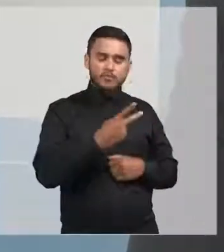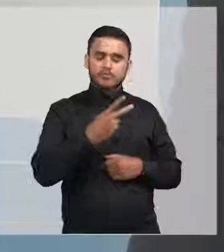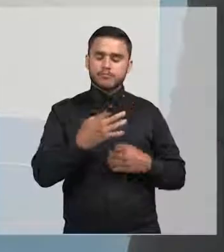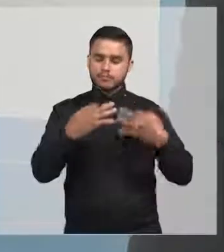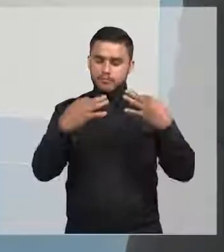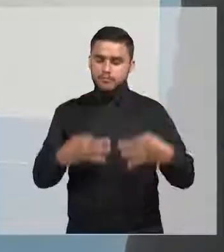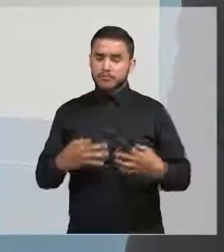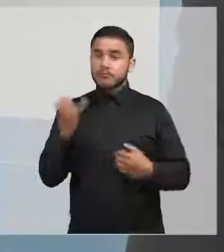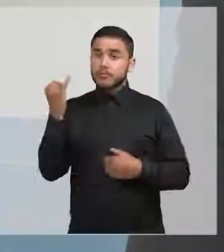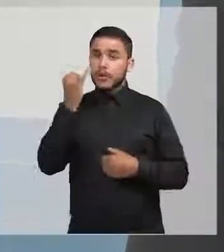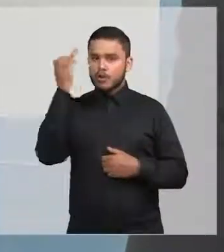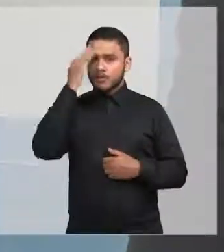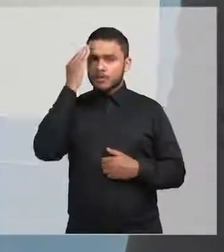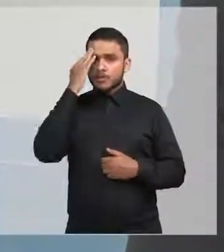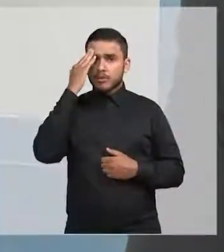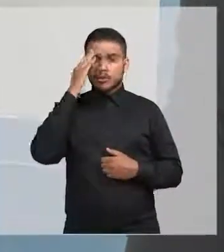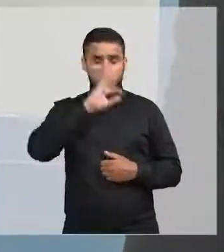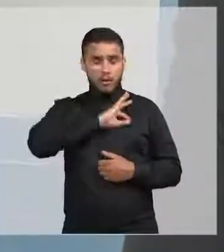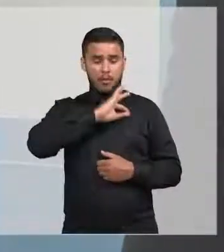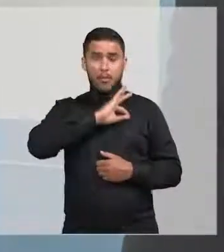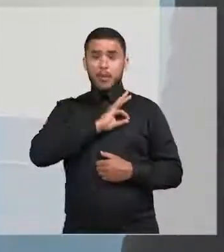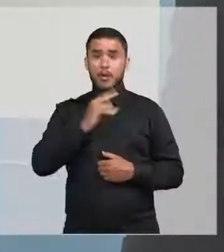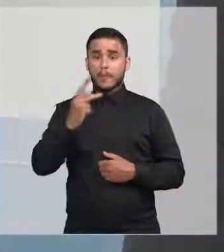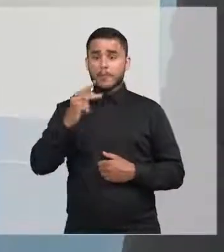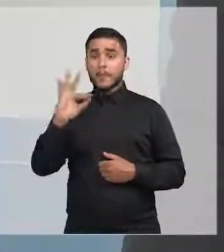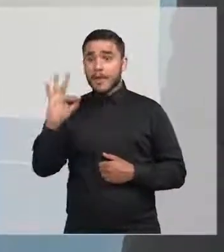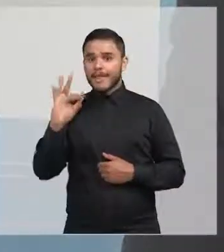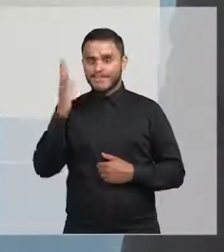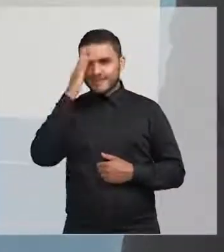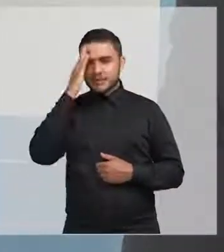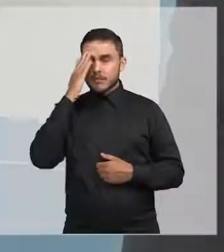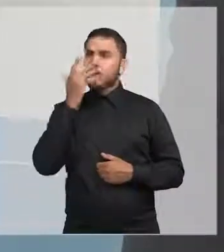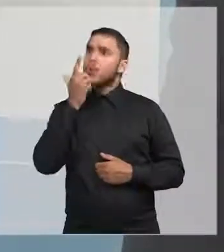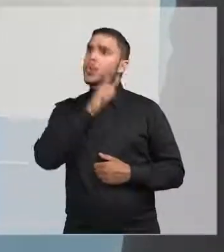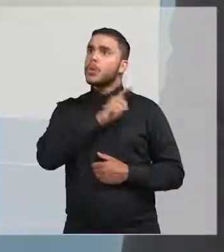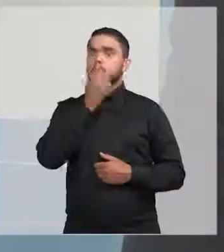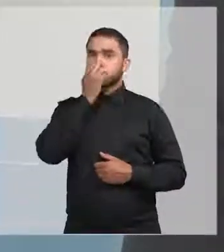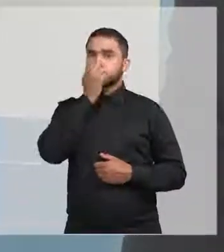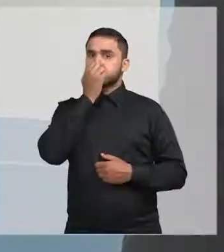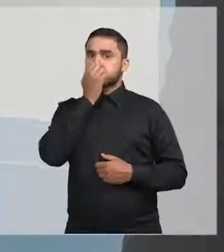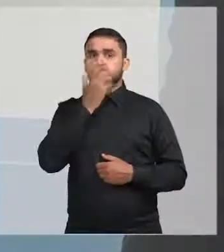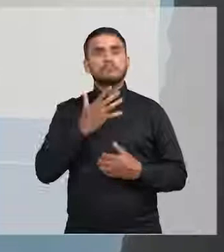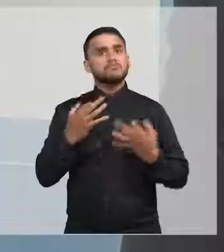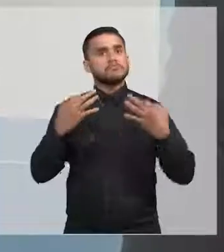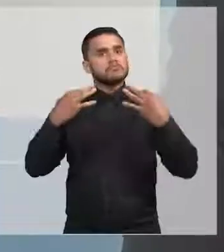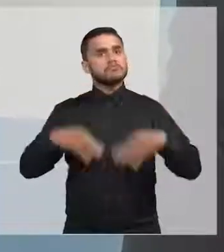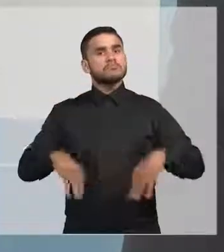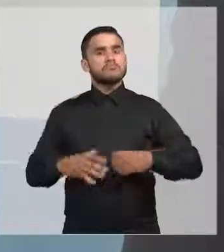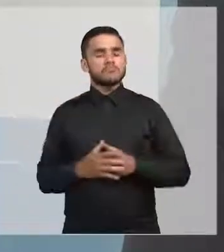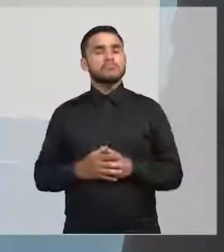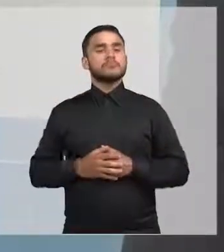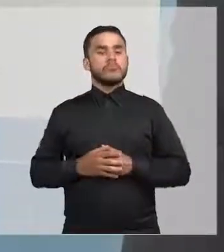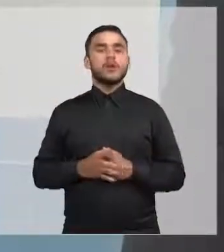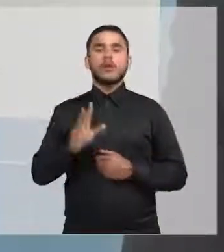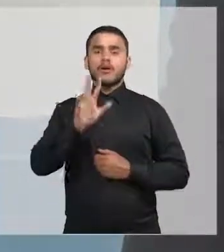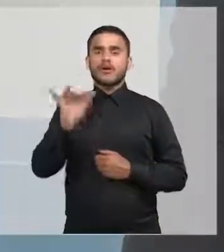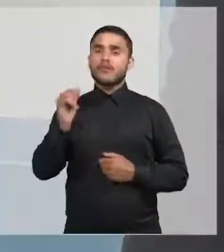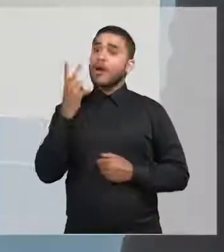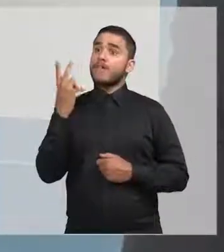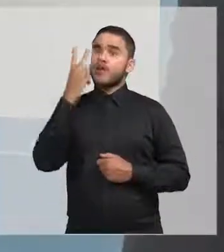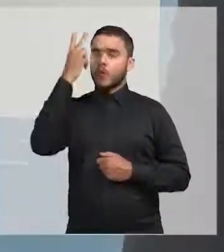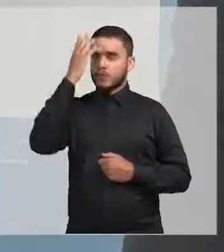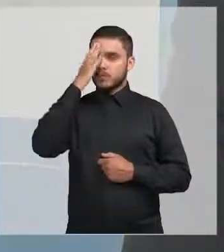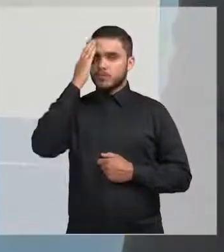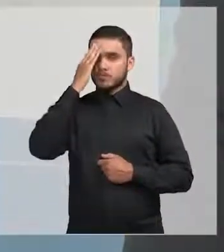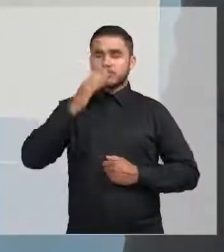para a gente é o céu. É o céu. Eu começo a acreditar e realmente vão formar um plano de enfrentamento da bandidagem